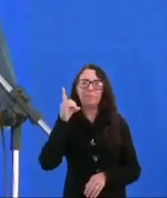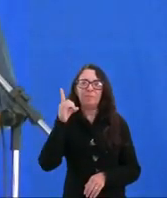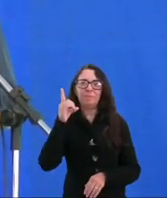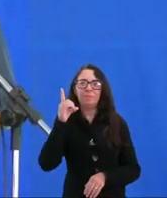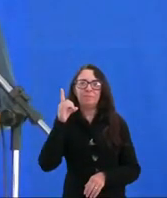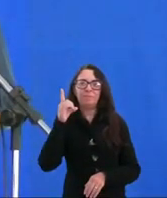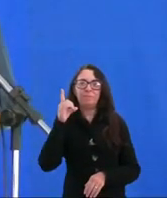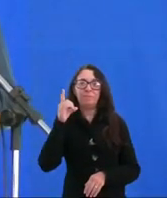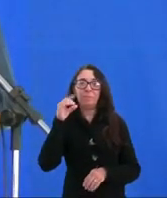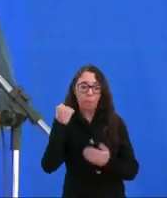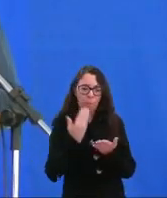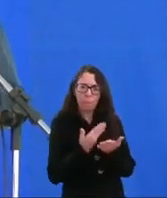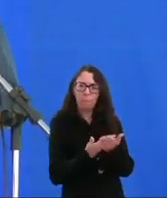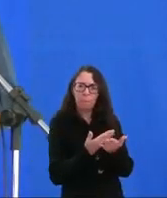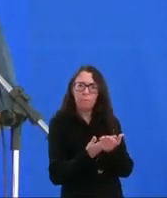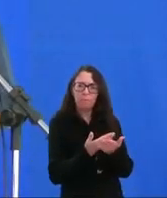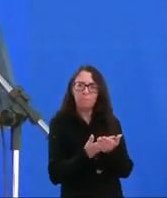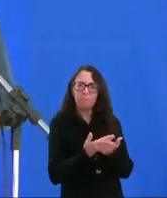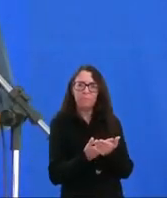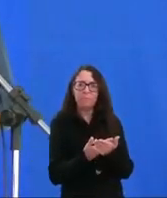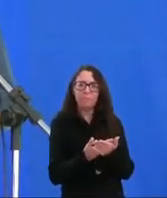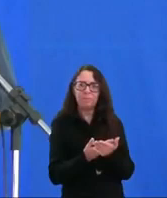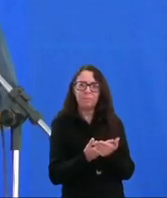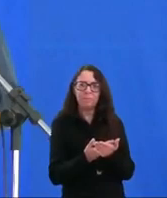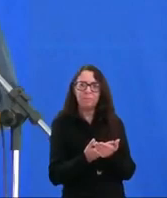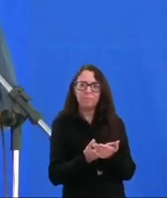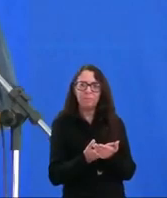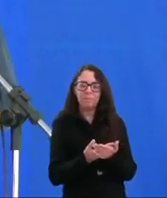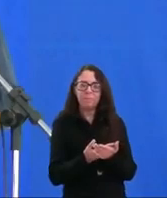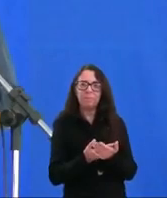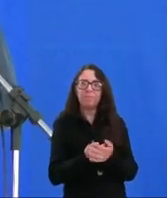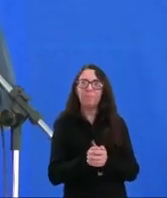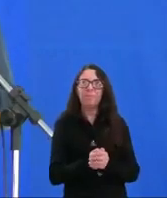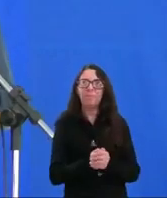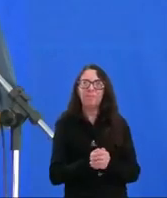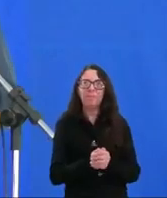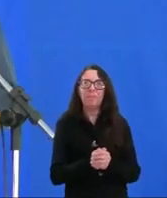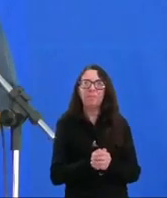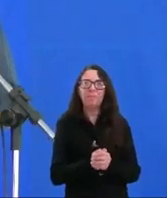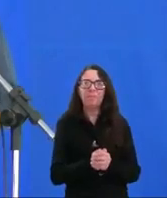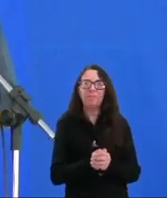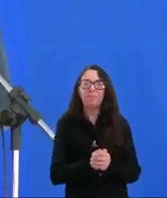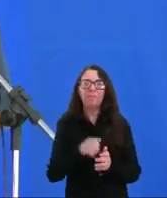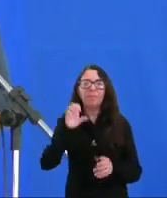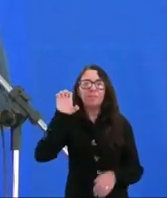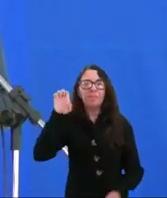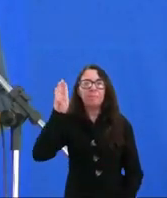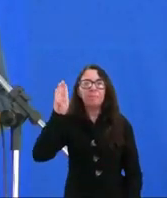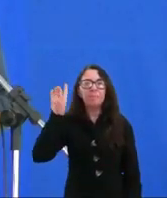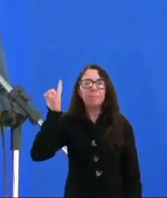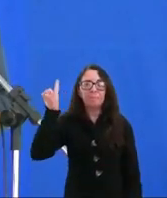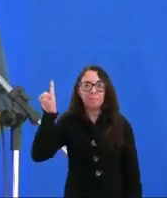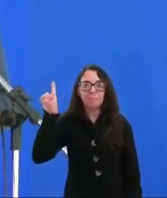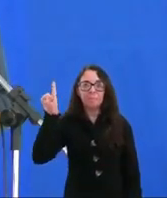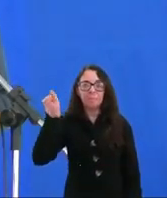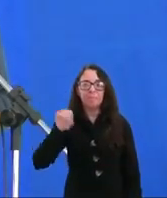número 47, nós vamos falar a igreja, né? Intitulada A Igreja, na parte